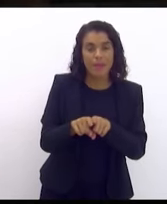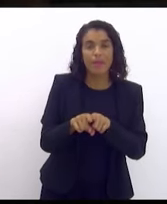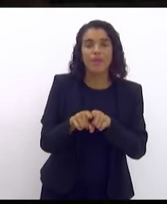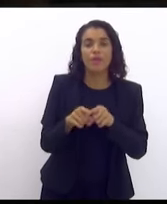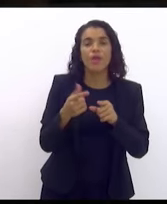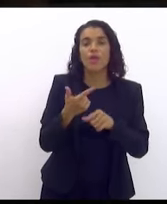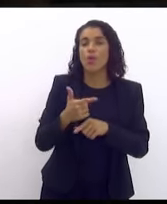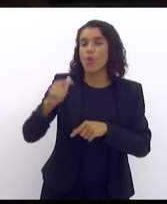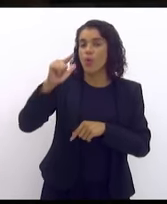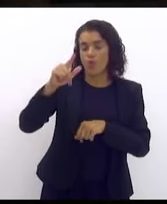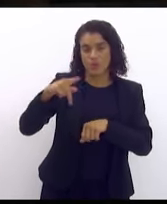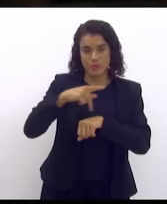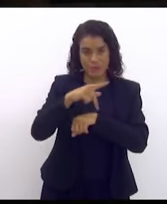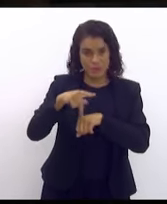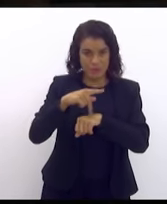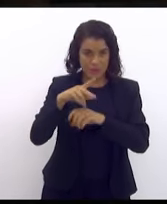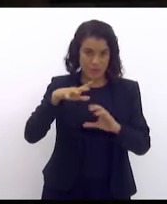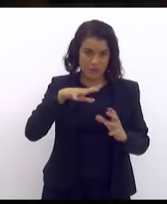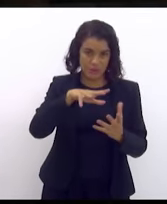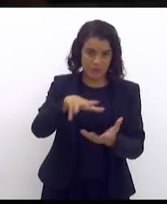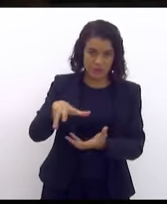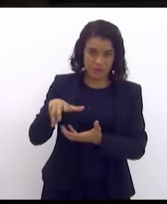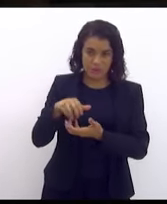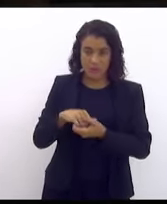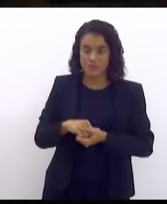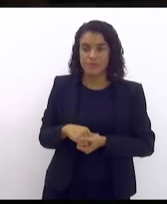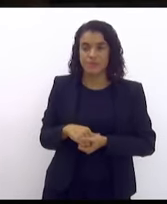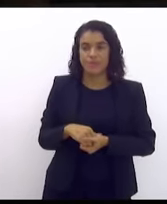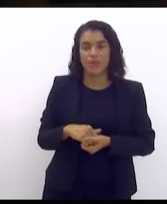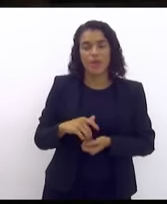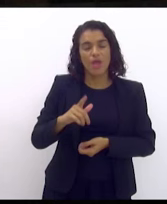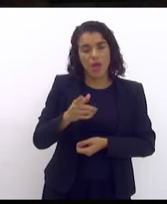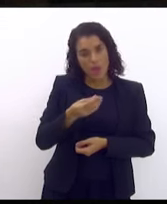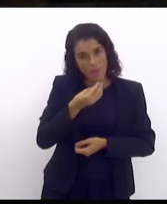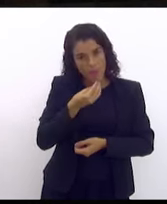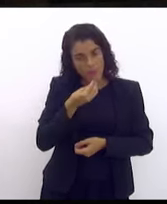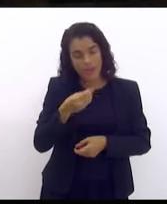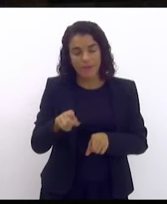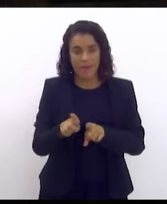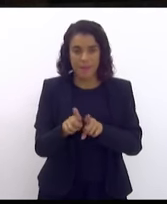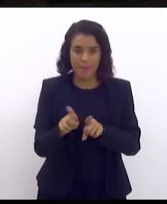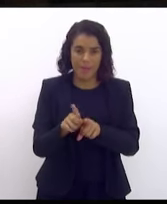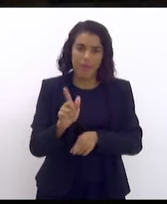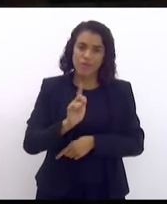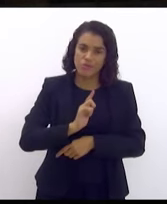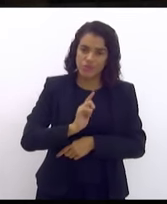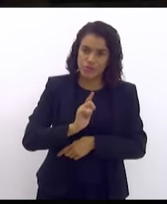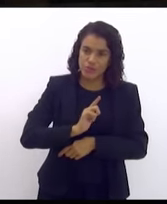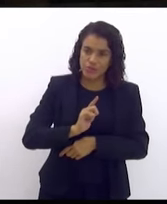outros países do mundo tive oportunidade senhor presidente